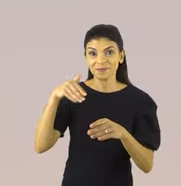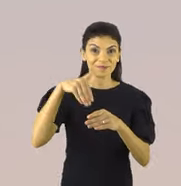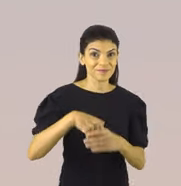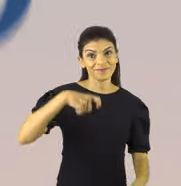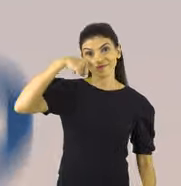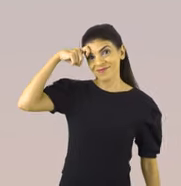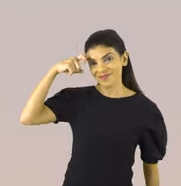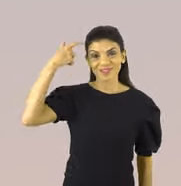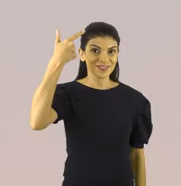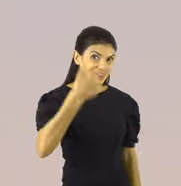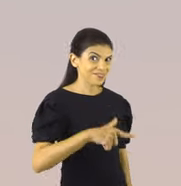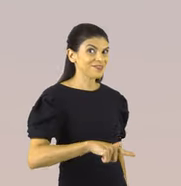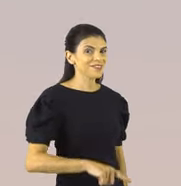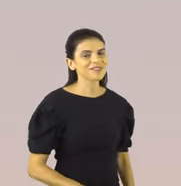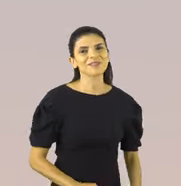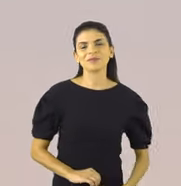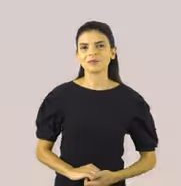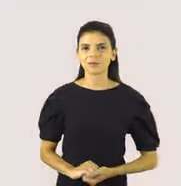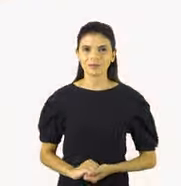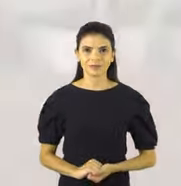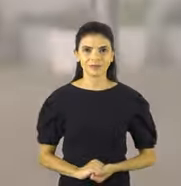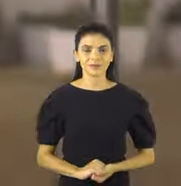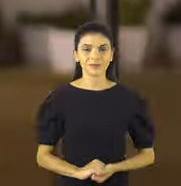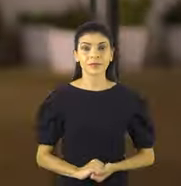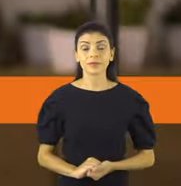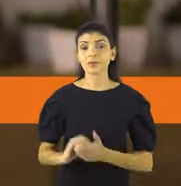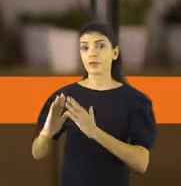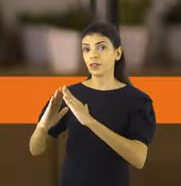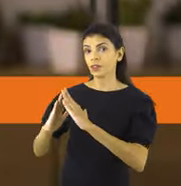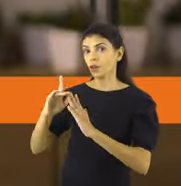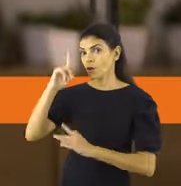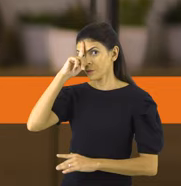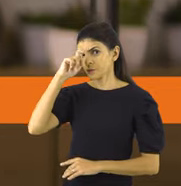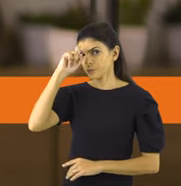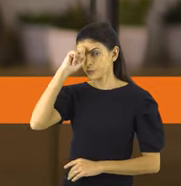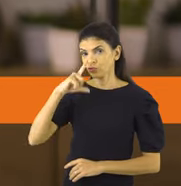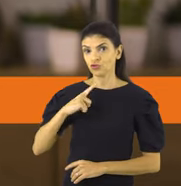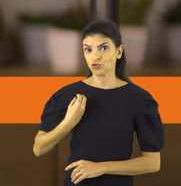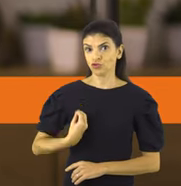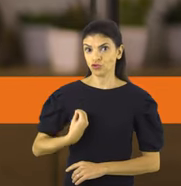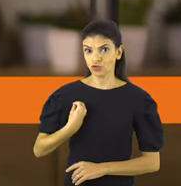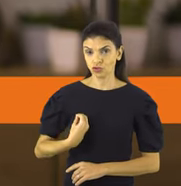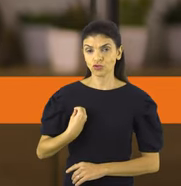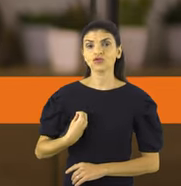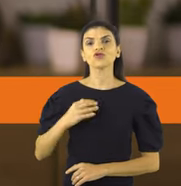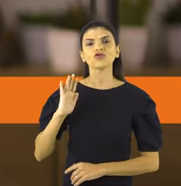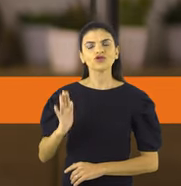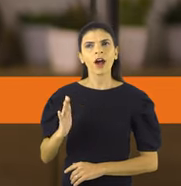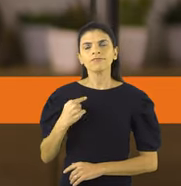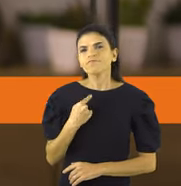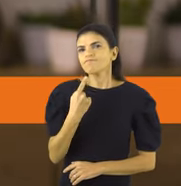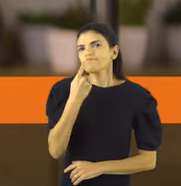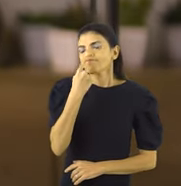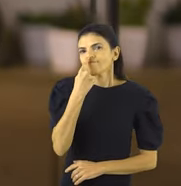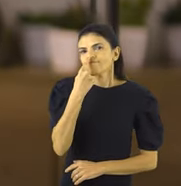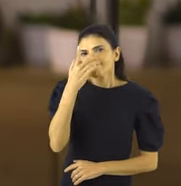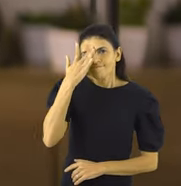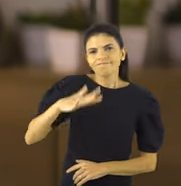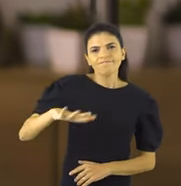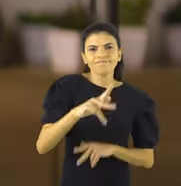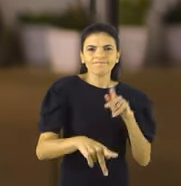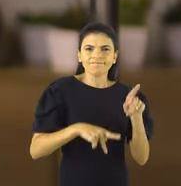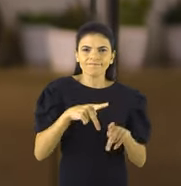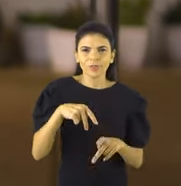Nossa, gente, tá gostando, é Rogério de novo! É, tem um hospital que assim, tá no coração de todo